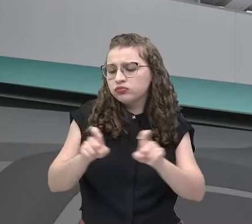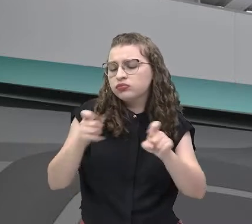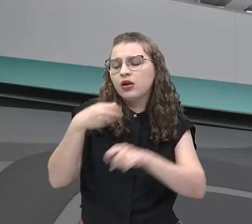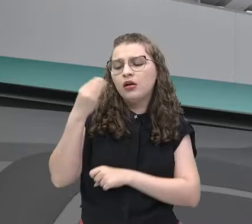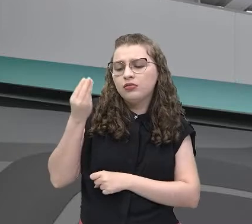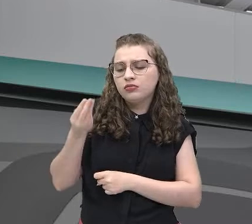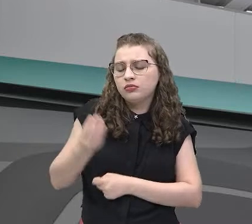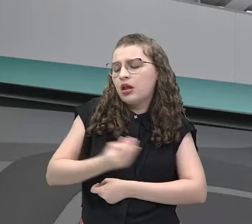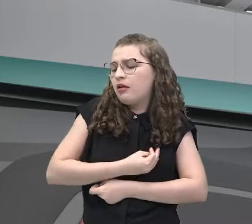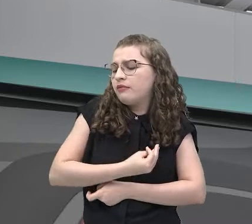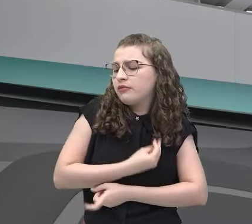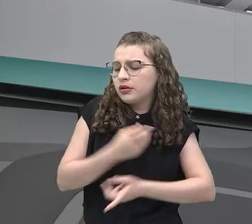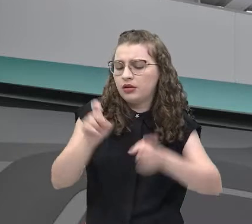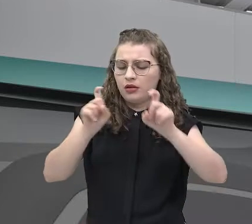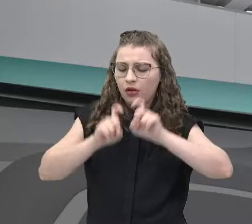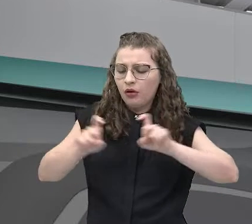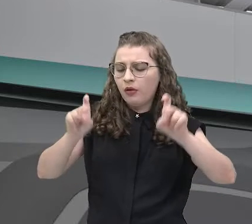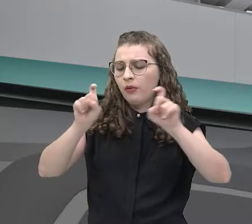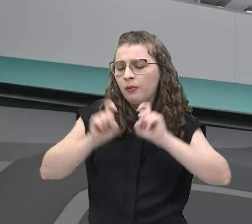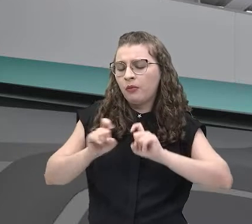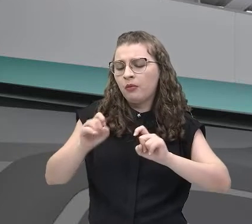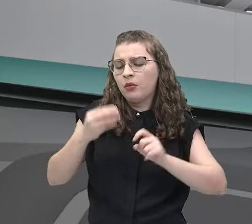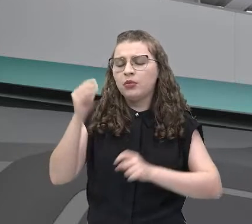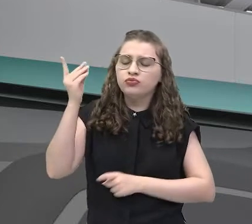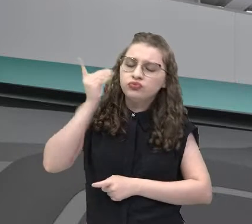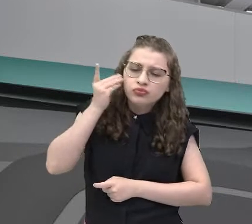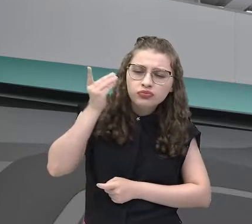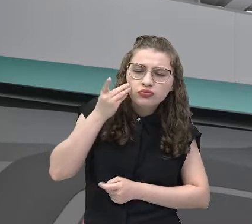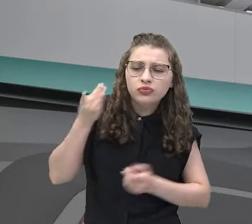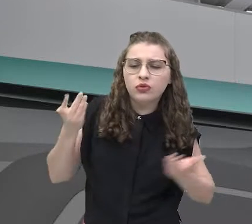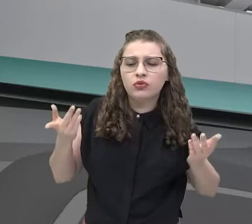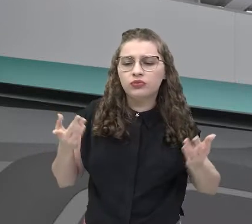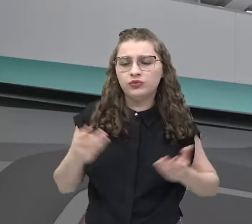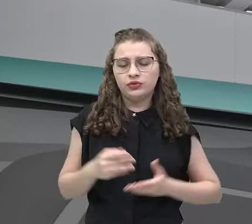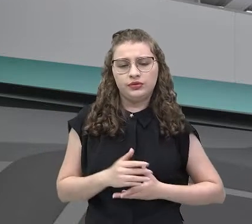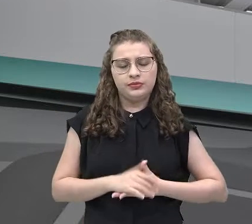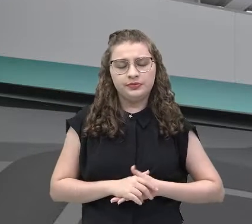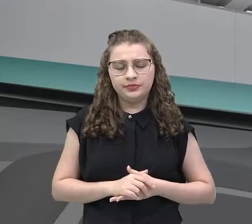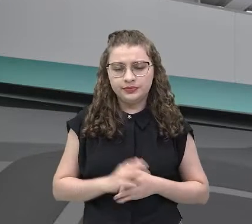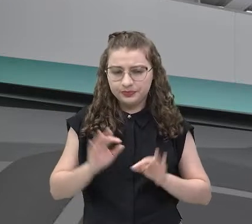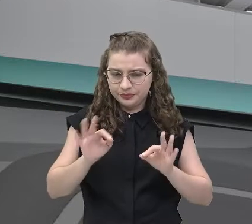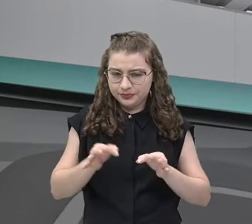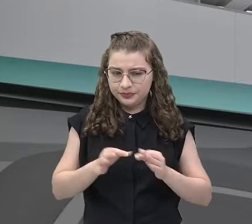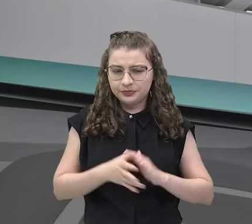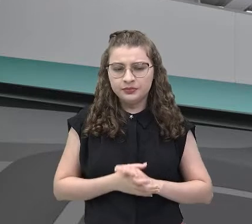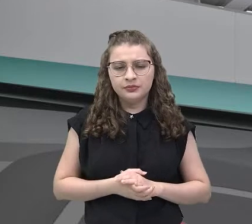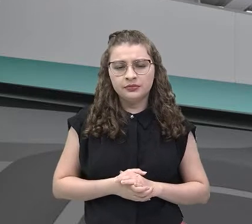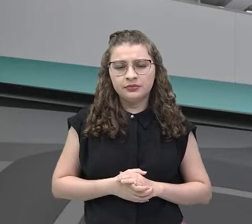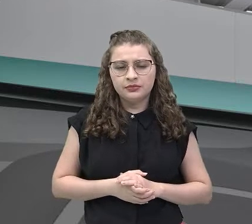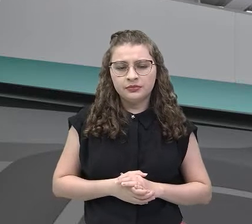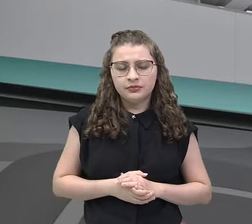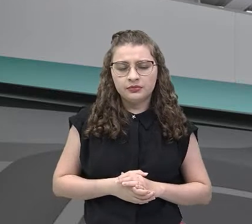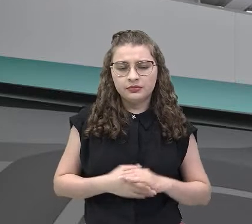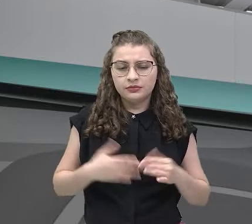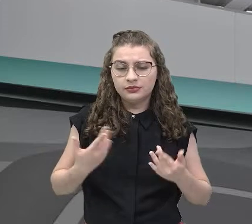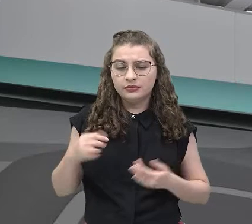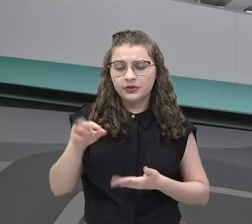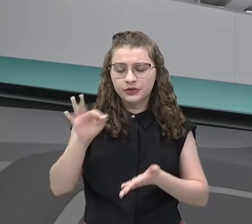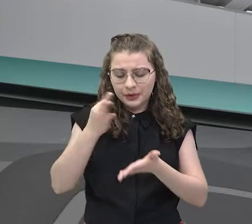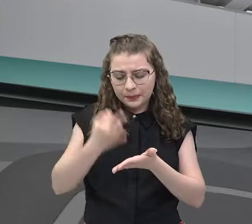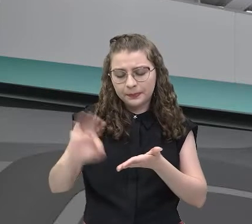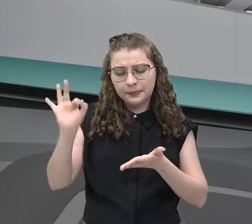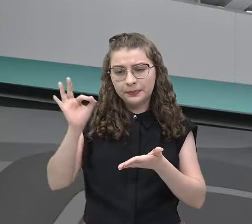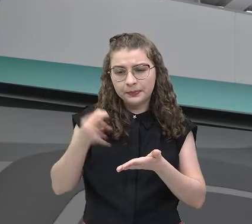vida, ou computadores, né, no nosso dia a dia, certo? Então, você vai só confirmando através